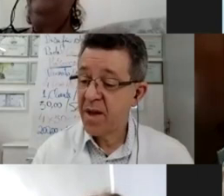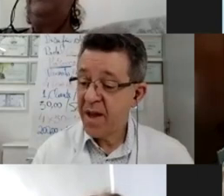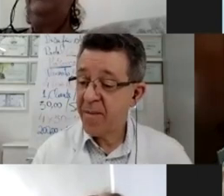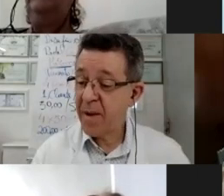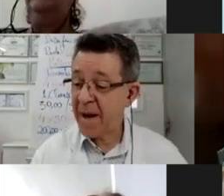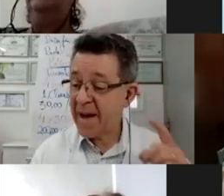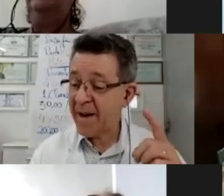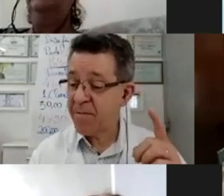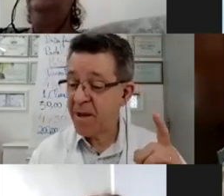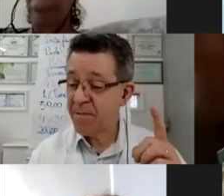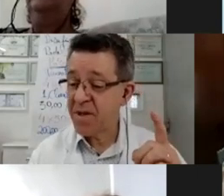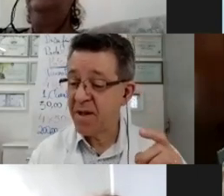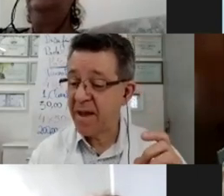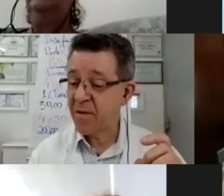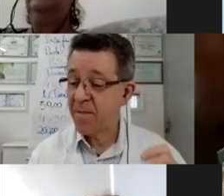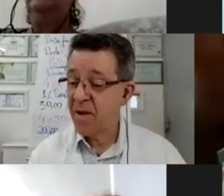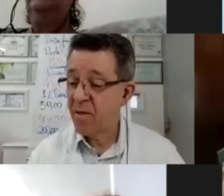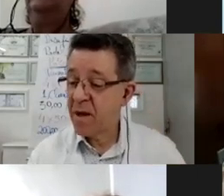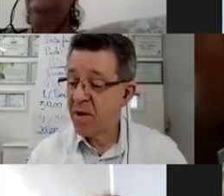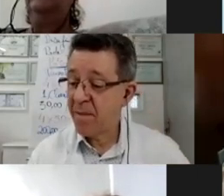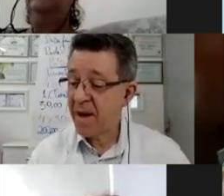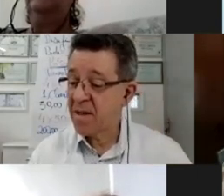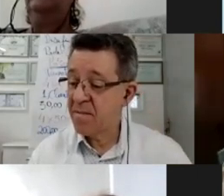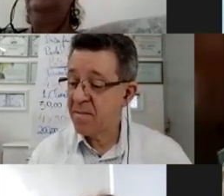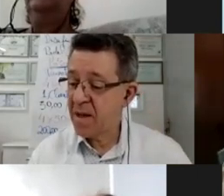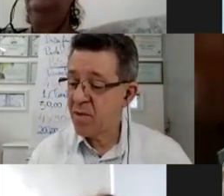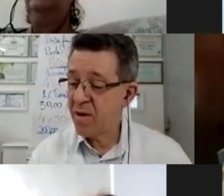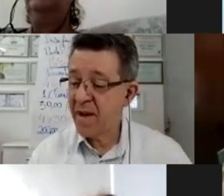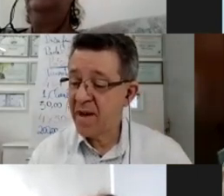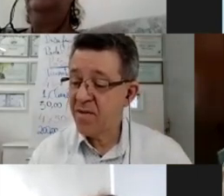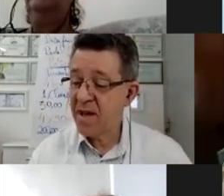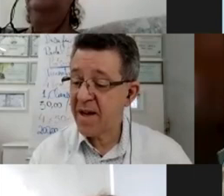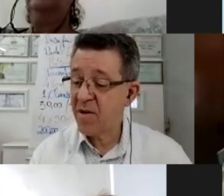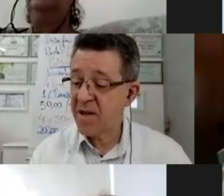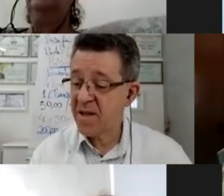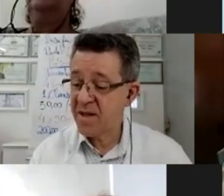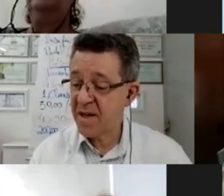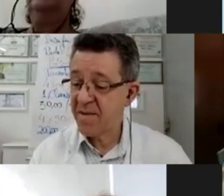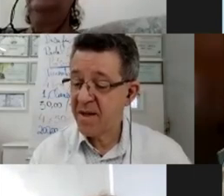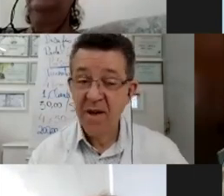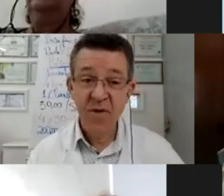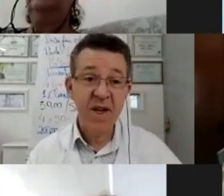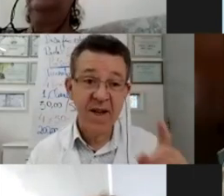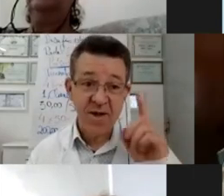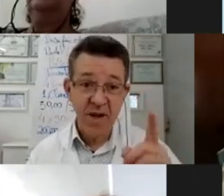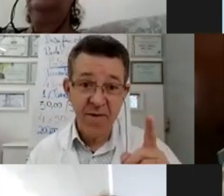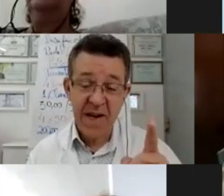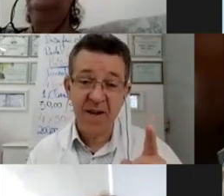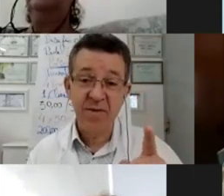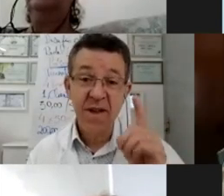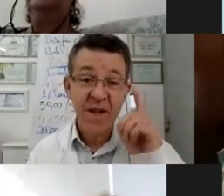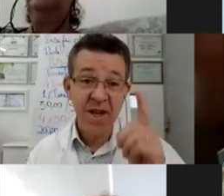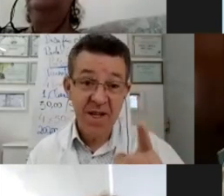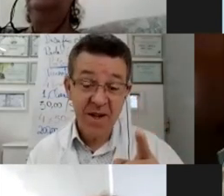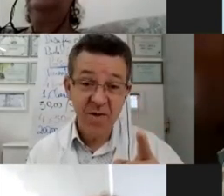satisfeitos, e me pagaram pelo procedimento, um valor a mais, mesmo eu falando que era cortesia. Ou seja, é isso que eu tenho